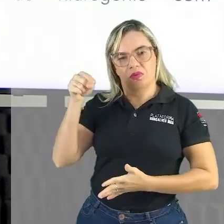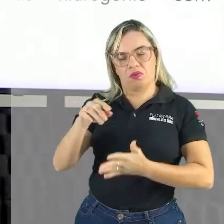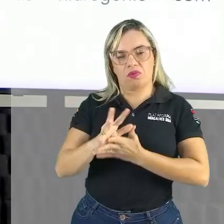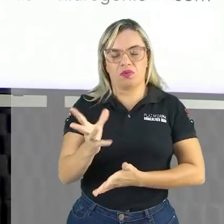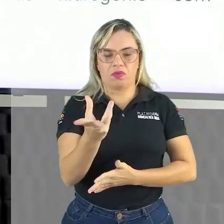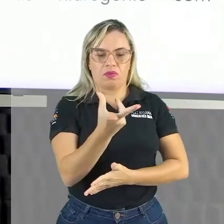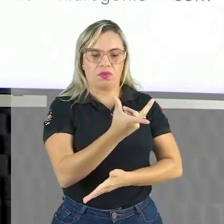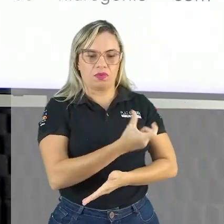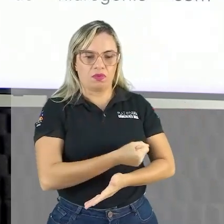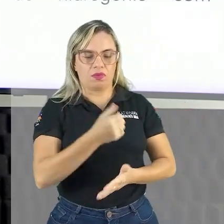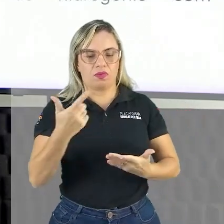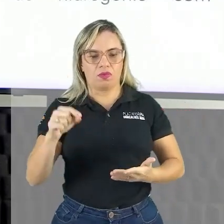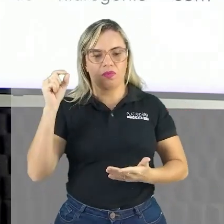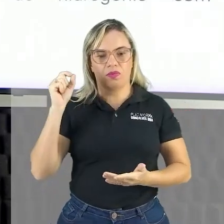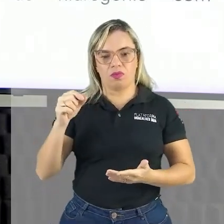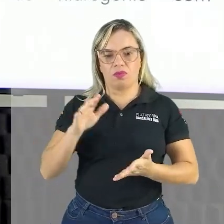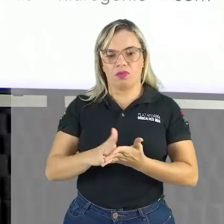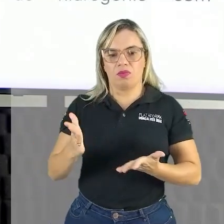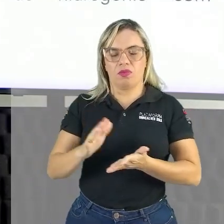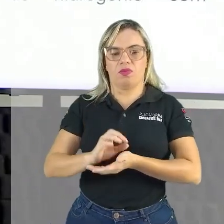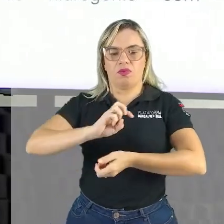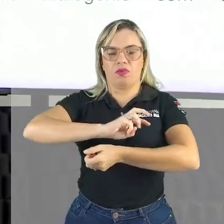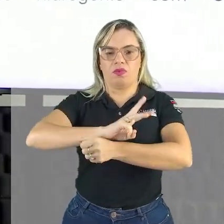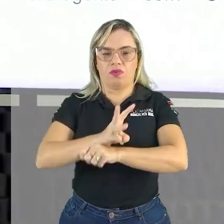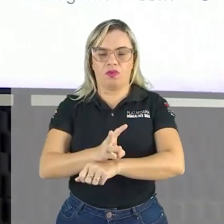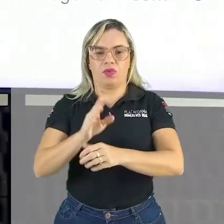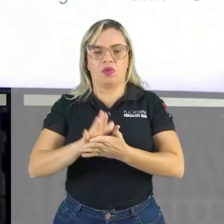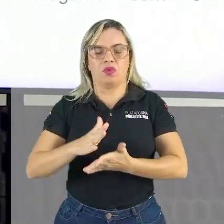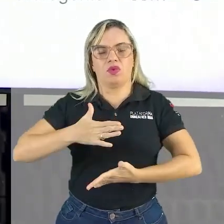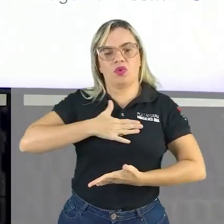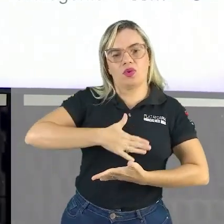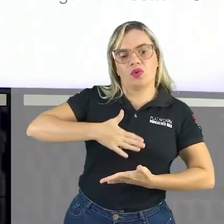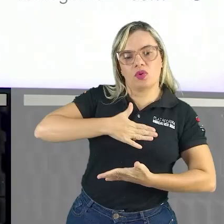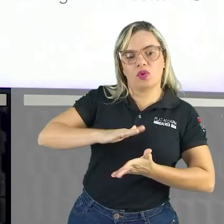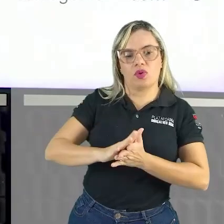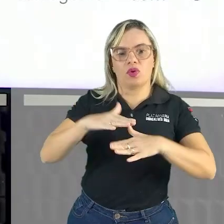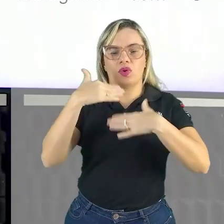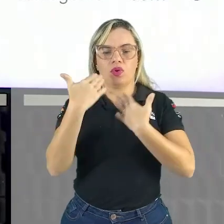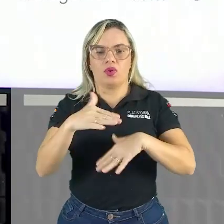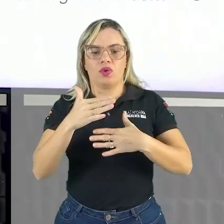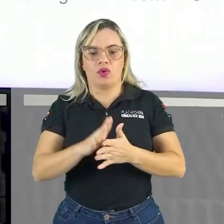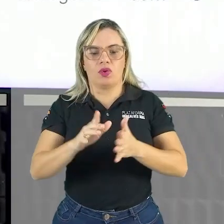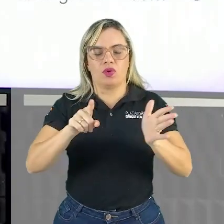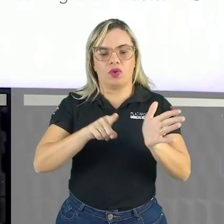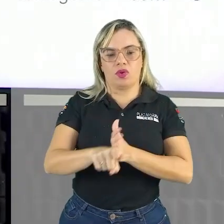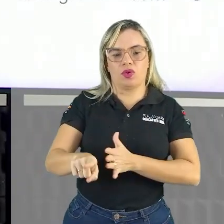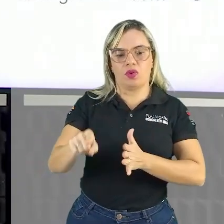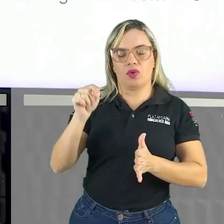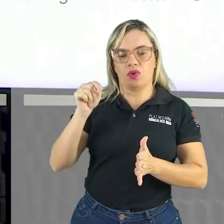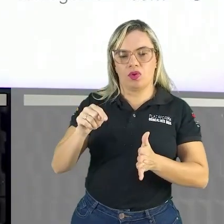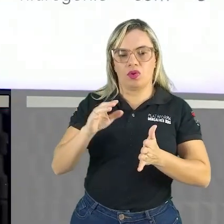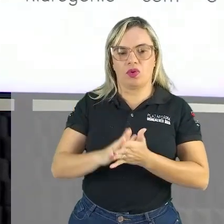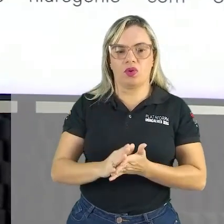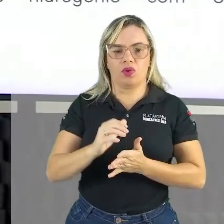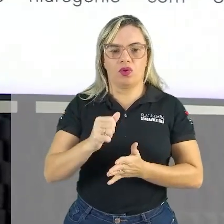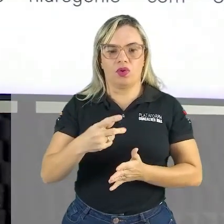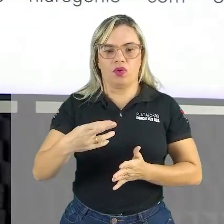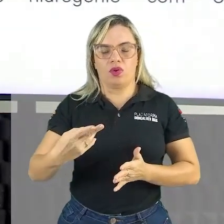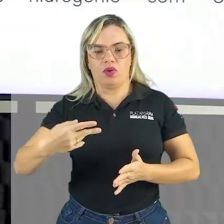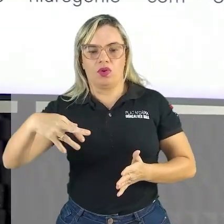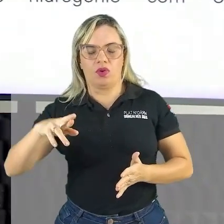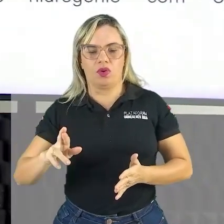isso aí. Essa aqui é uma pegada mais da UEMA, tá, gente? A UEMA gosta mais de trabalhar assim, ó, sobre essas perguntinhas de catalisador.